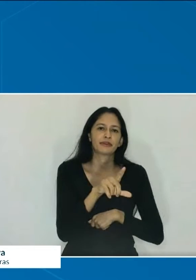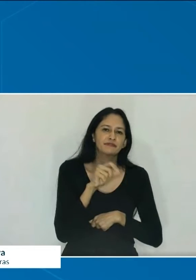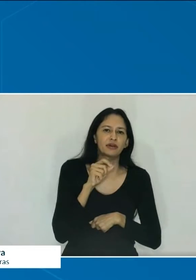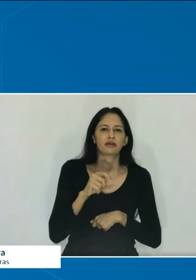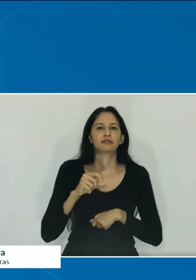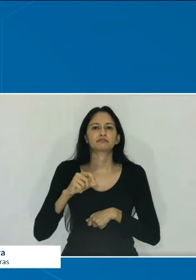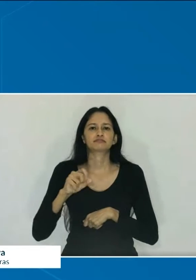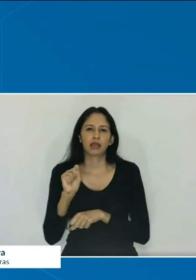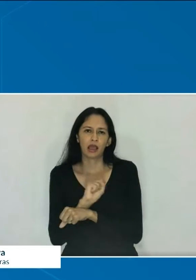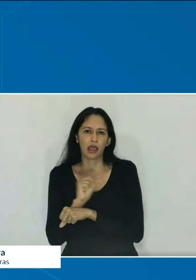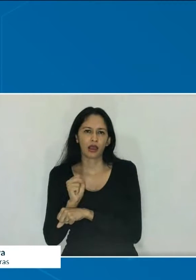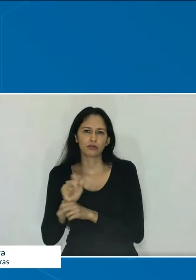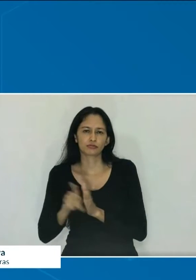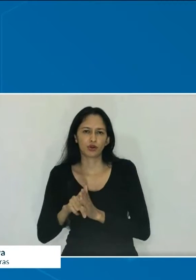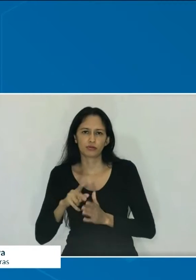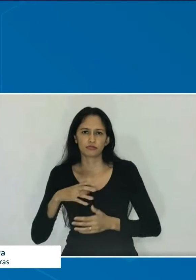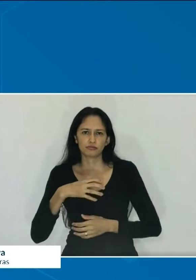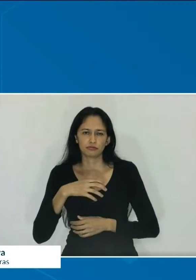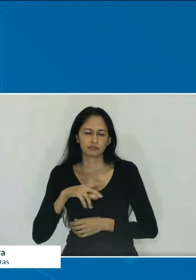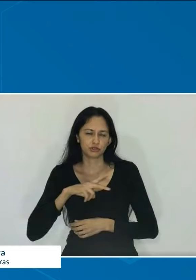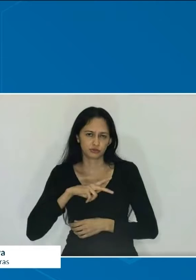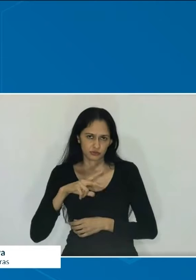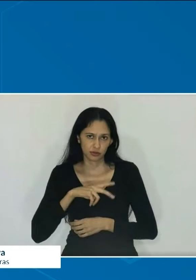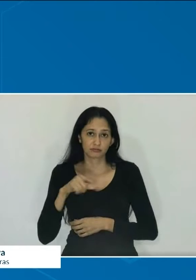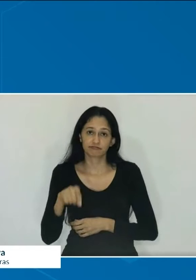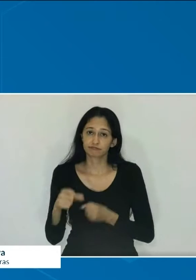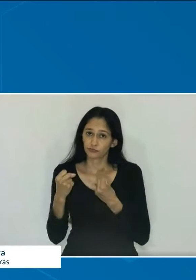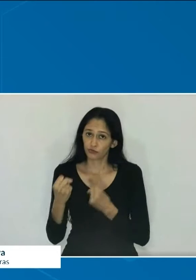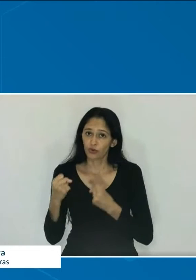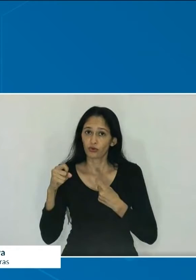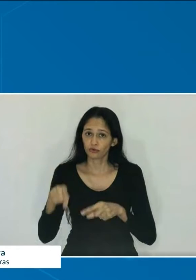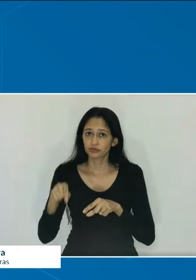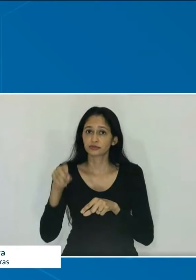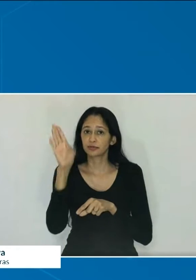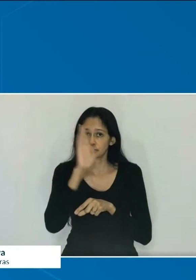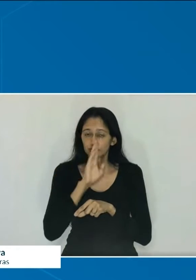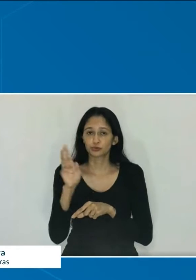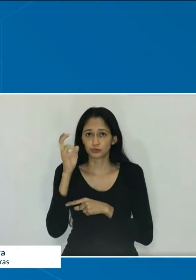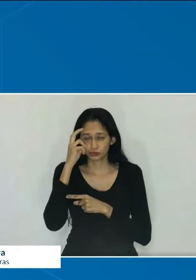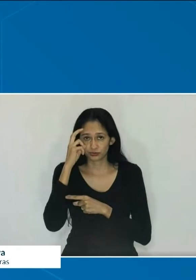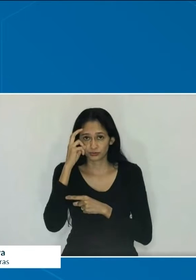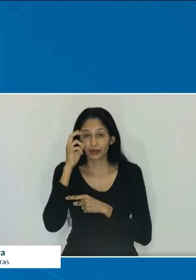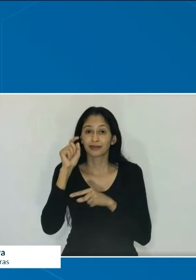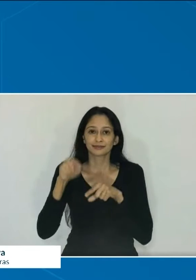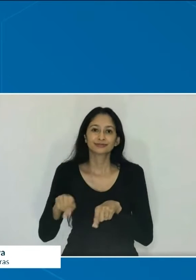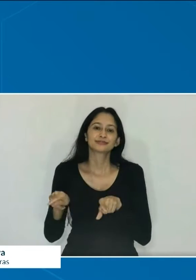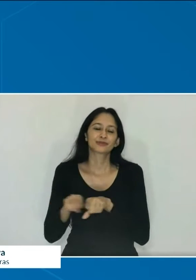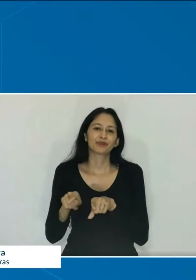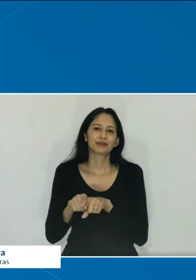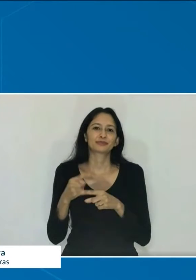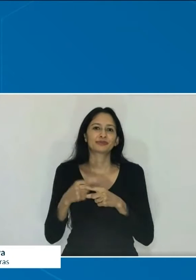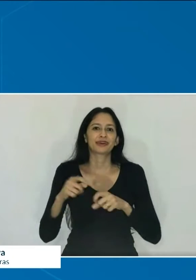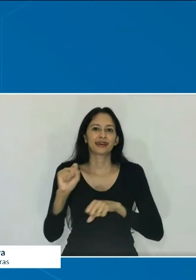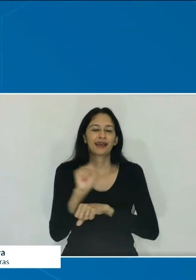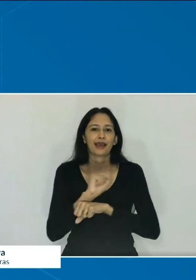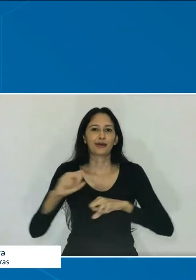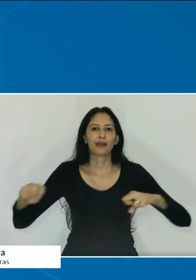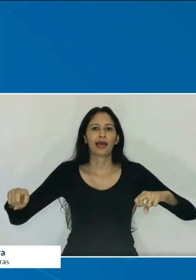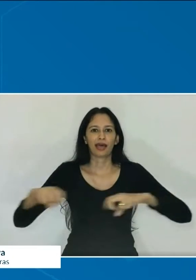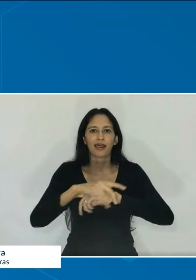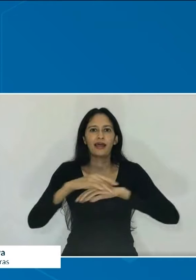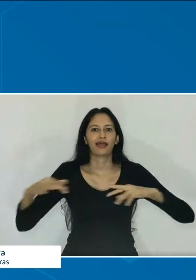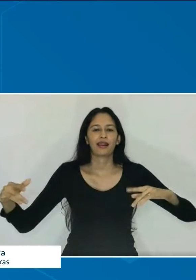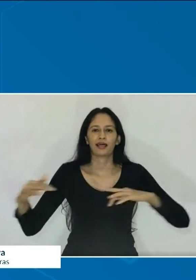carro. Então, essa é uma cultura muito forte nossa, e isso também causa problema sério para o transporte público. Mas,